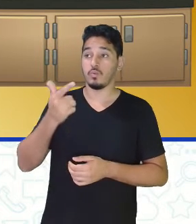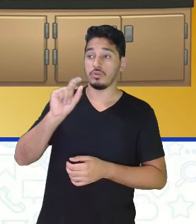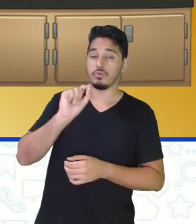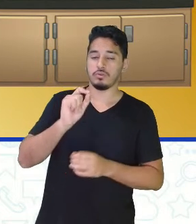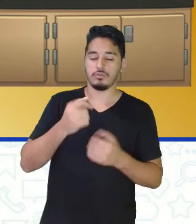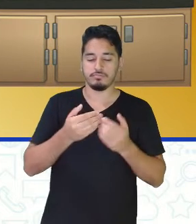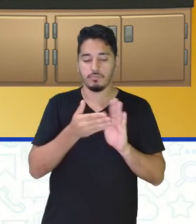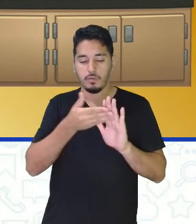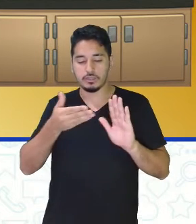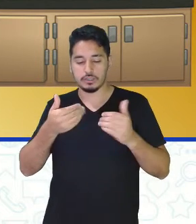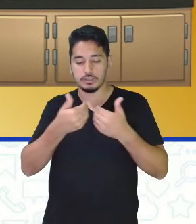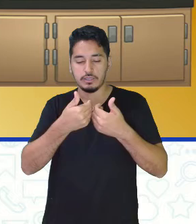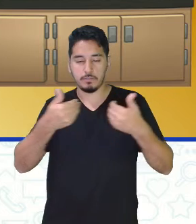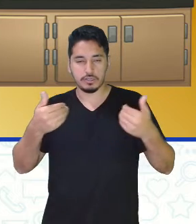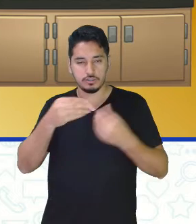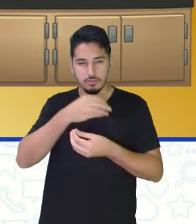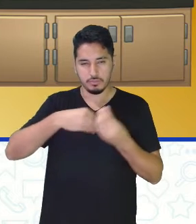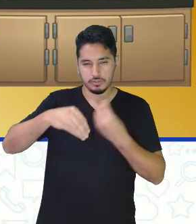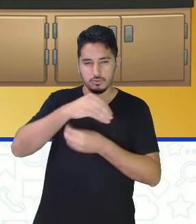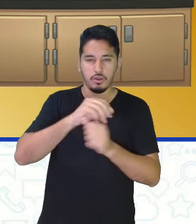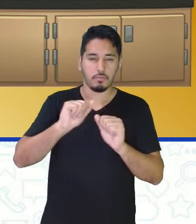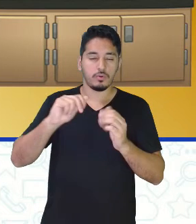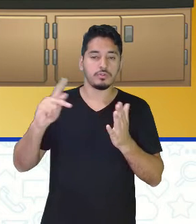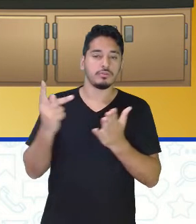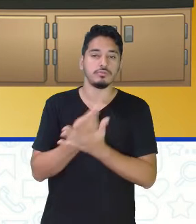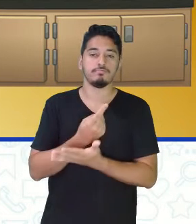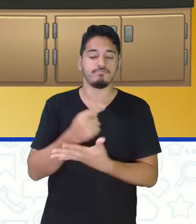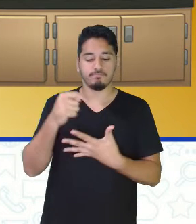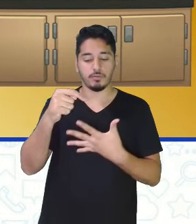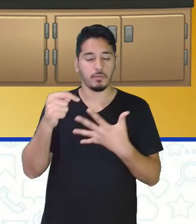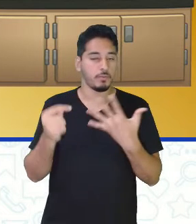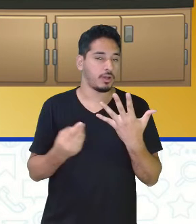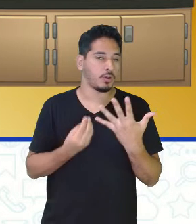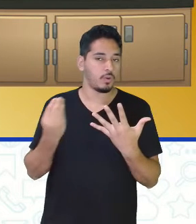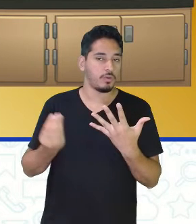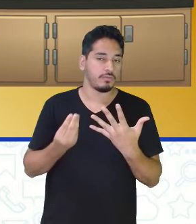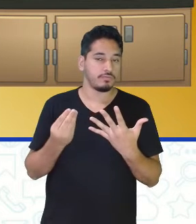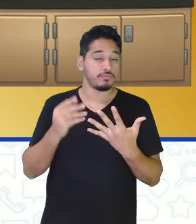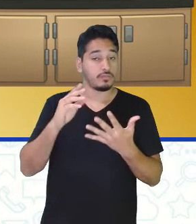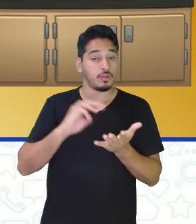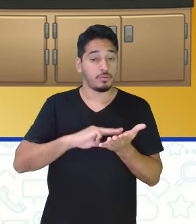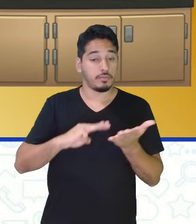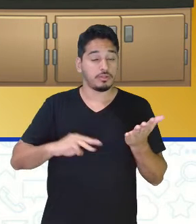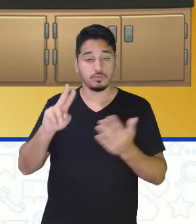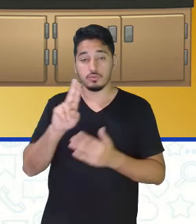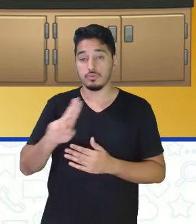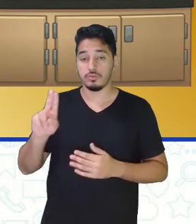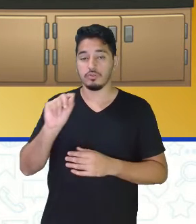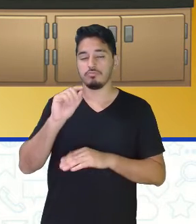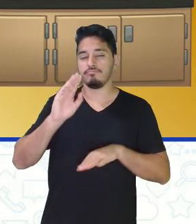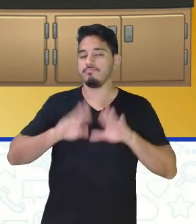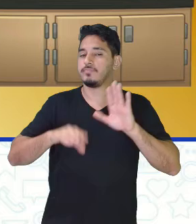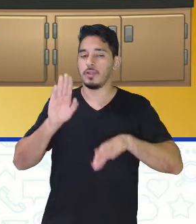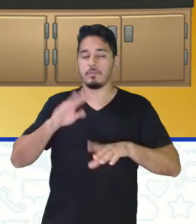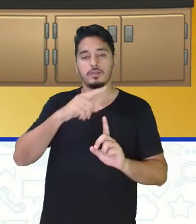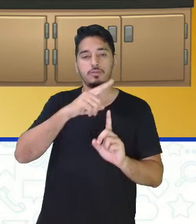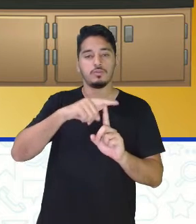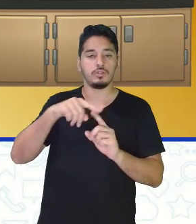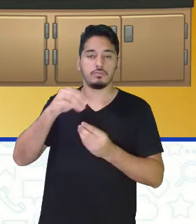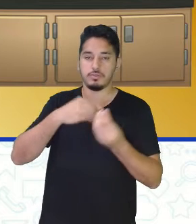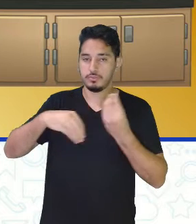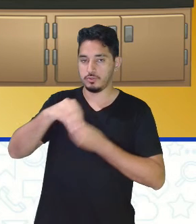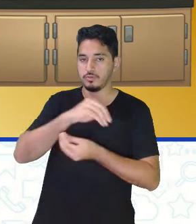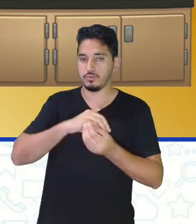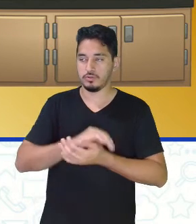processo de separação de mistura pode ocorrer de várias formas e o método a ser utilizado depende do tipo de